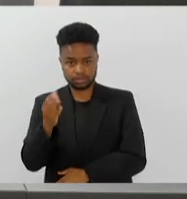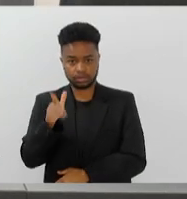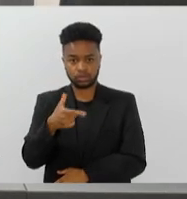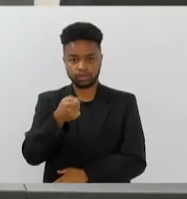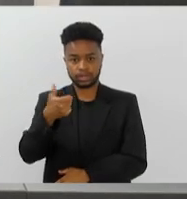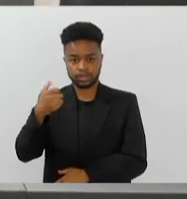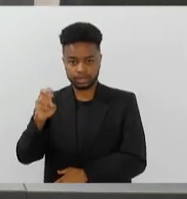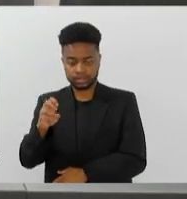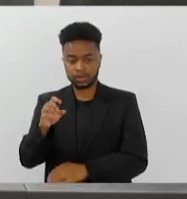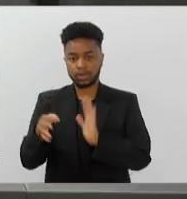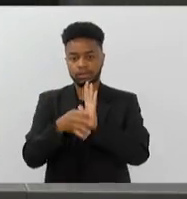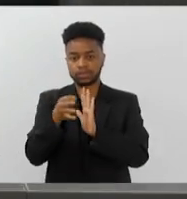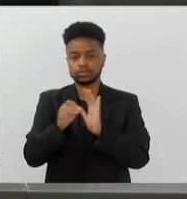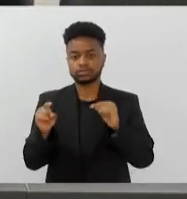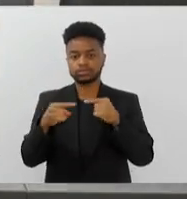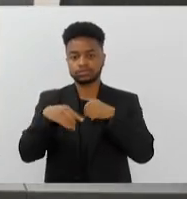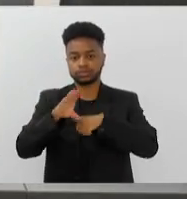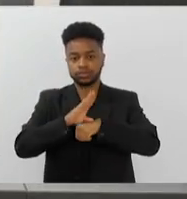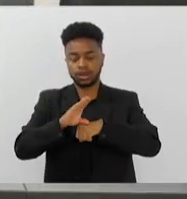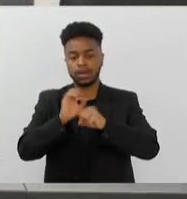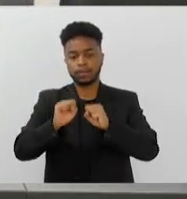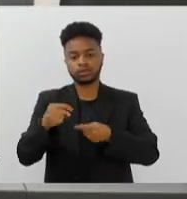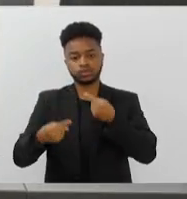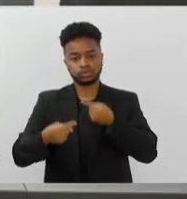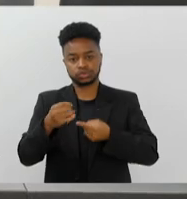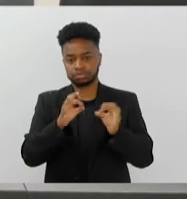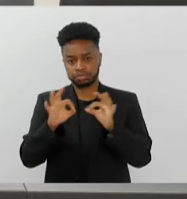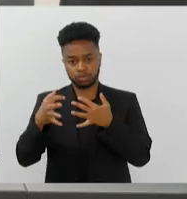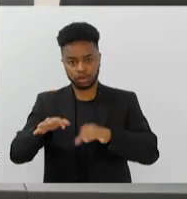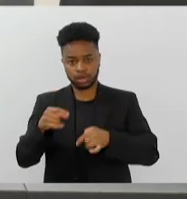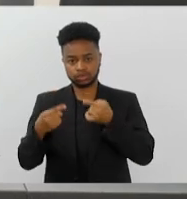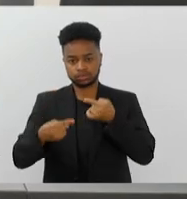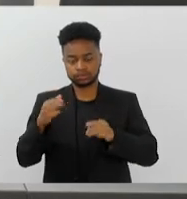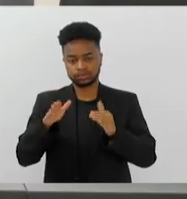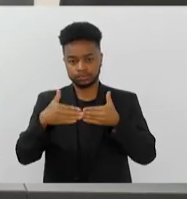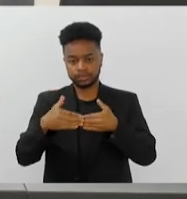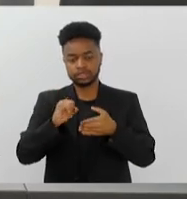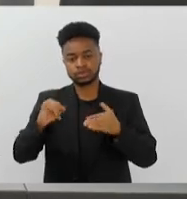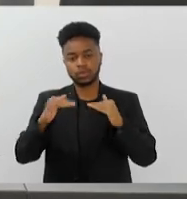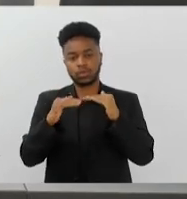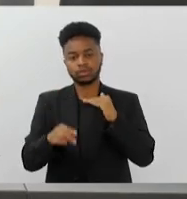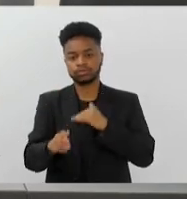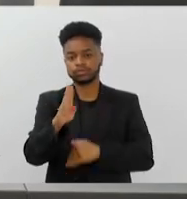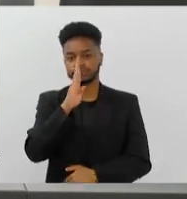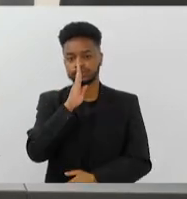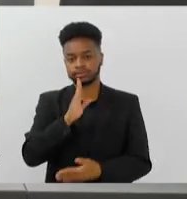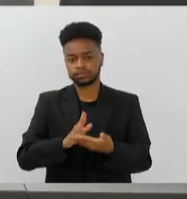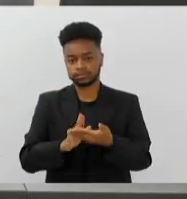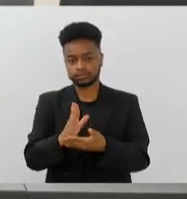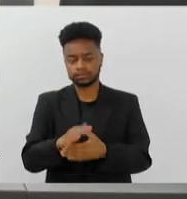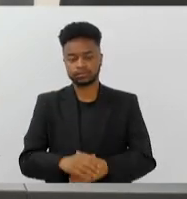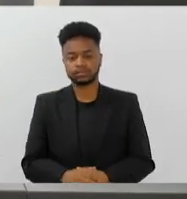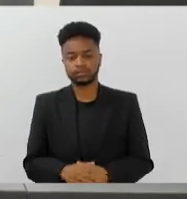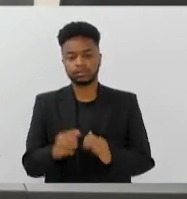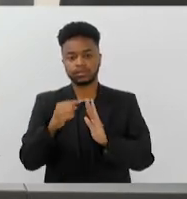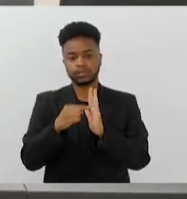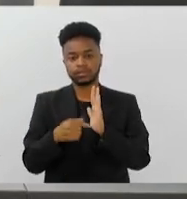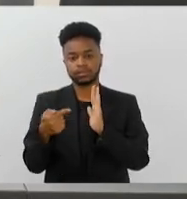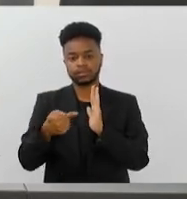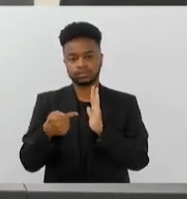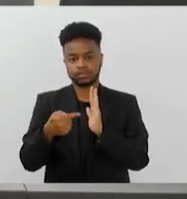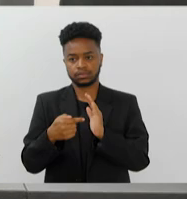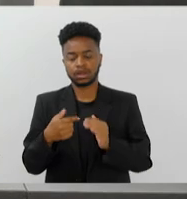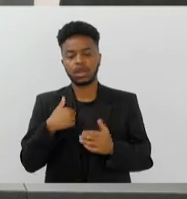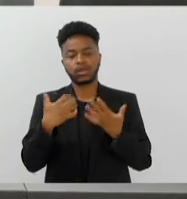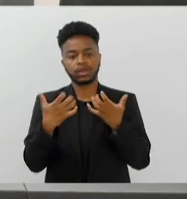discussão. Não havendo quem queira discutir, encerrada a discussão, em votação, senhores que aprovam a permissão como estão, aprovado. 7 da pauta. Queria